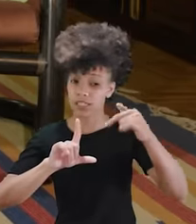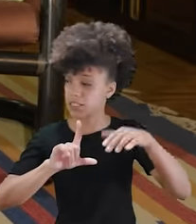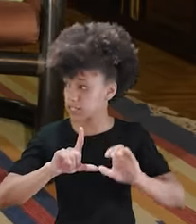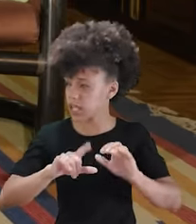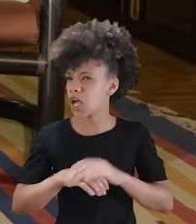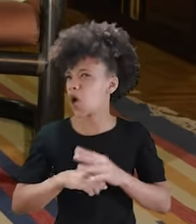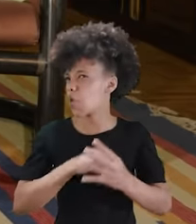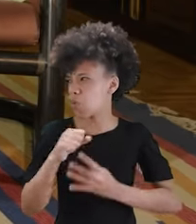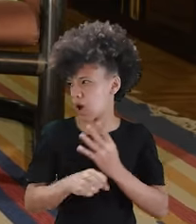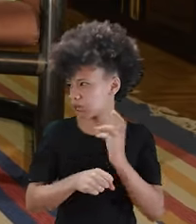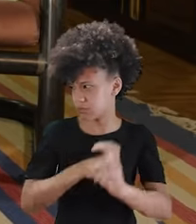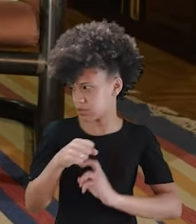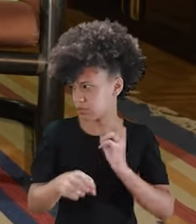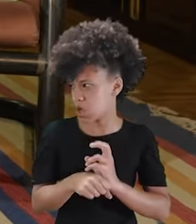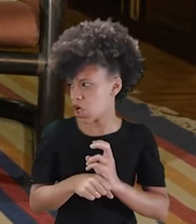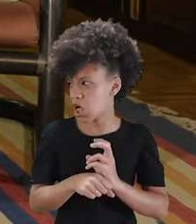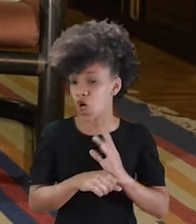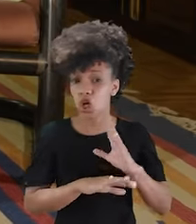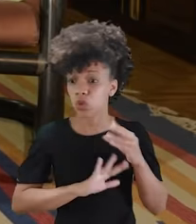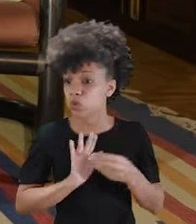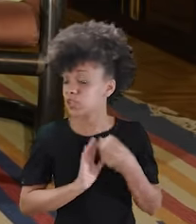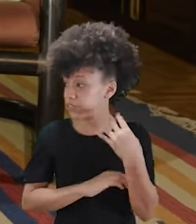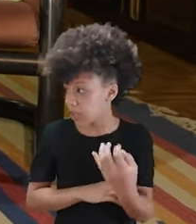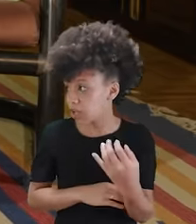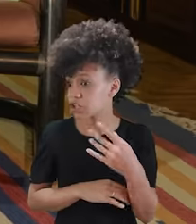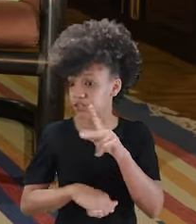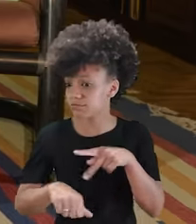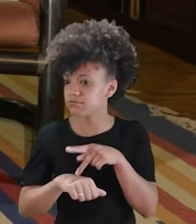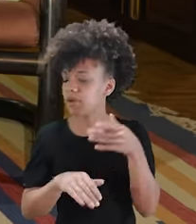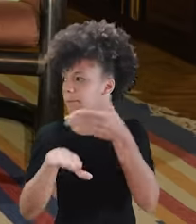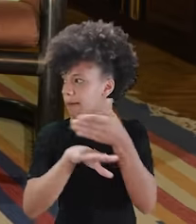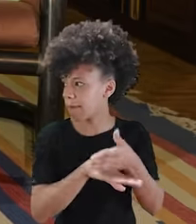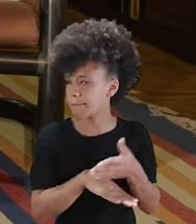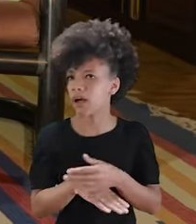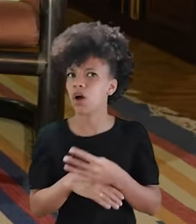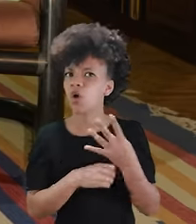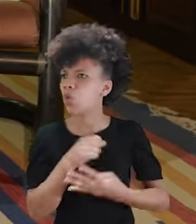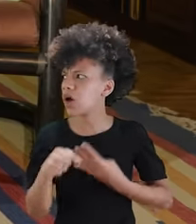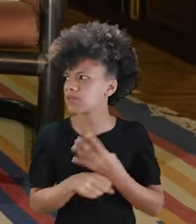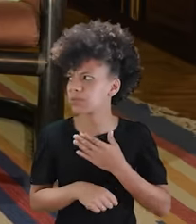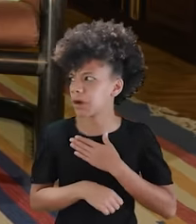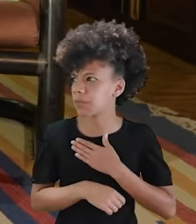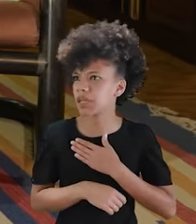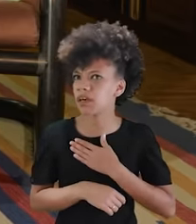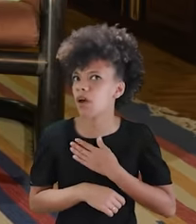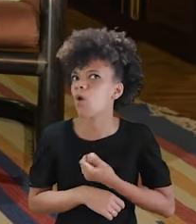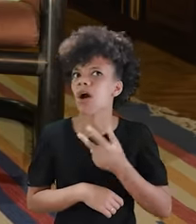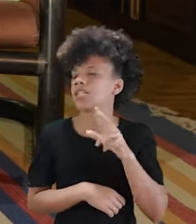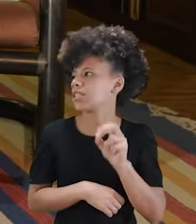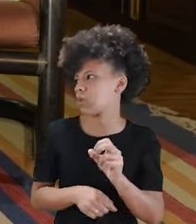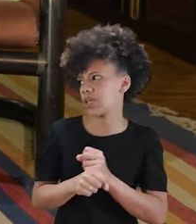reais então quatro anos para mim valeu uns 50 anos assim e depois eu voltei para minha vida normal igual a você Oi